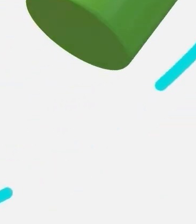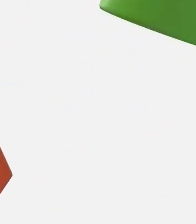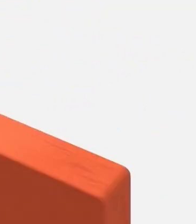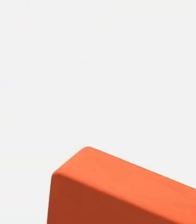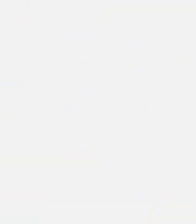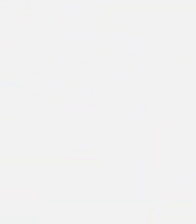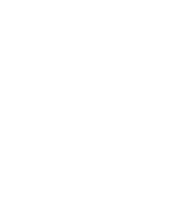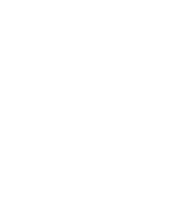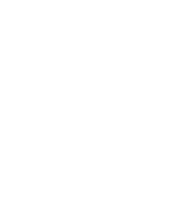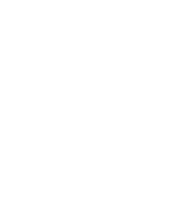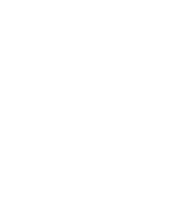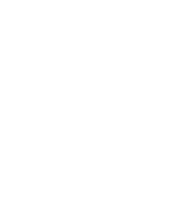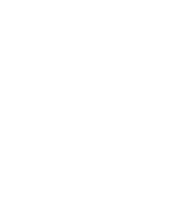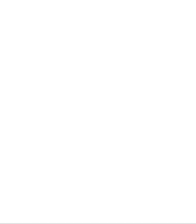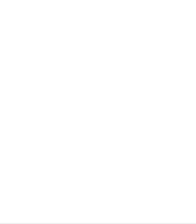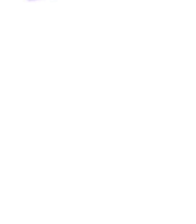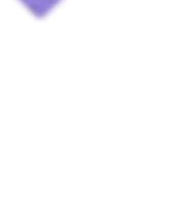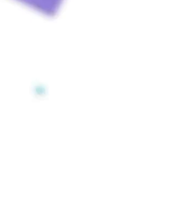h